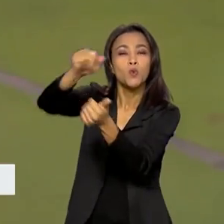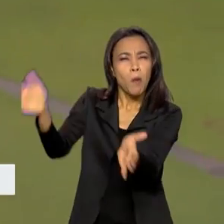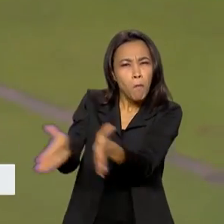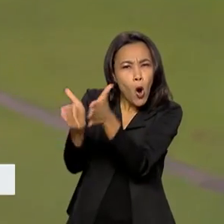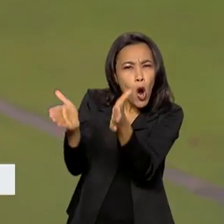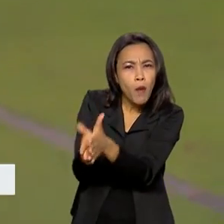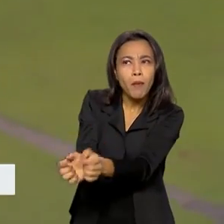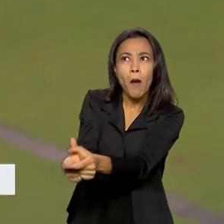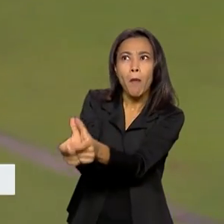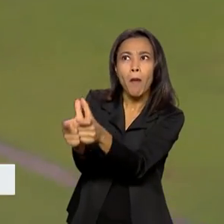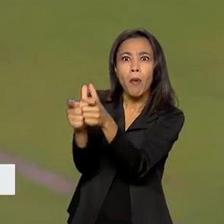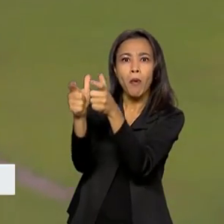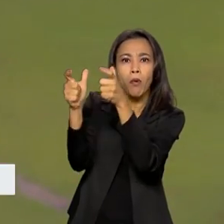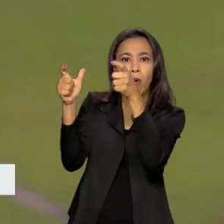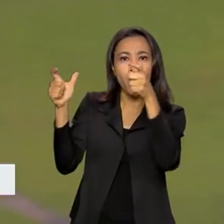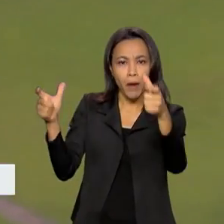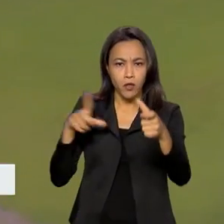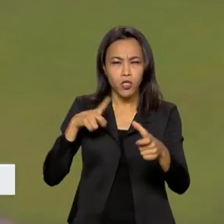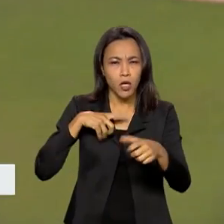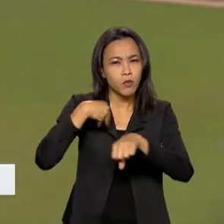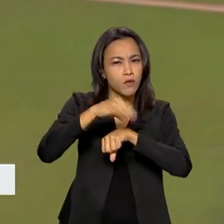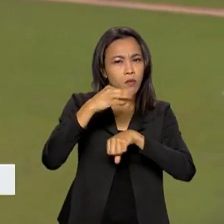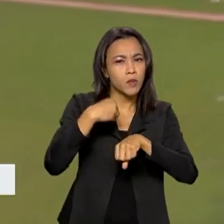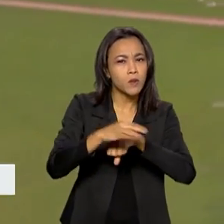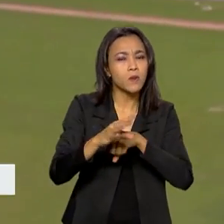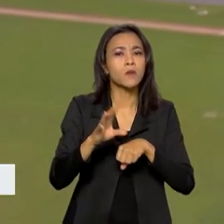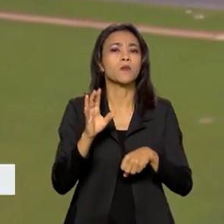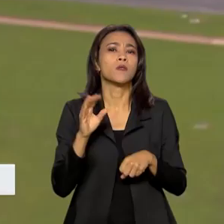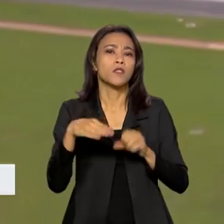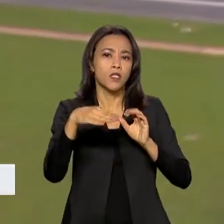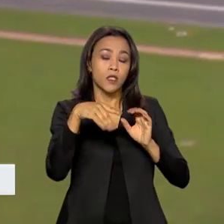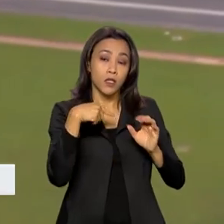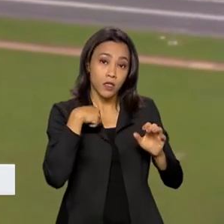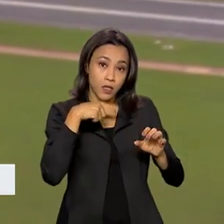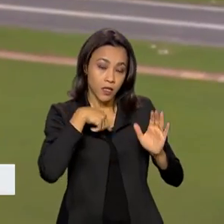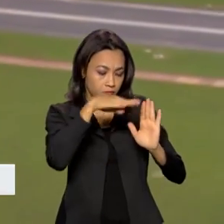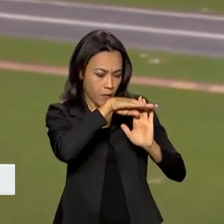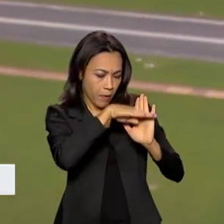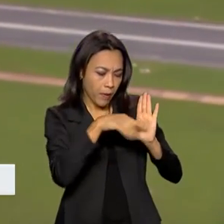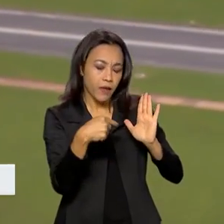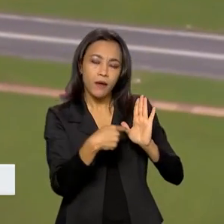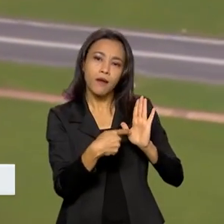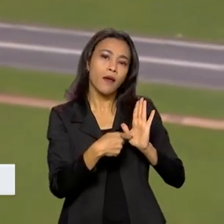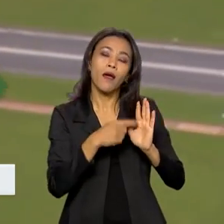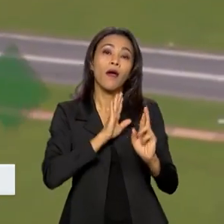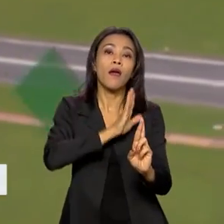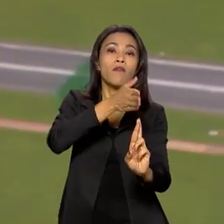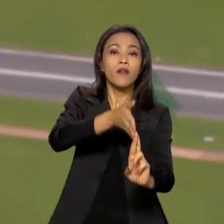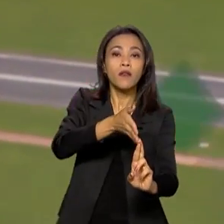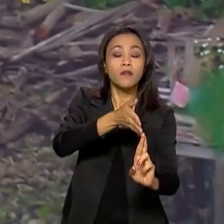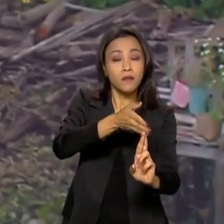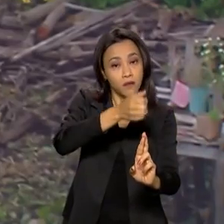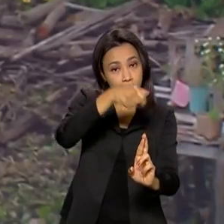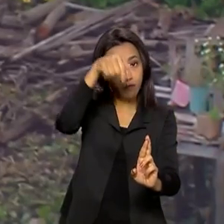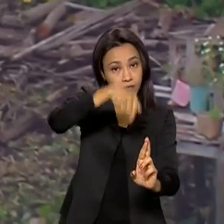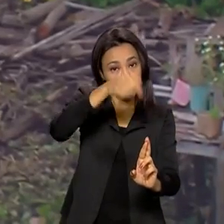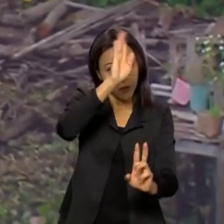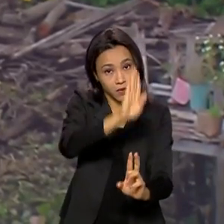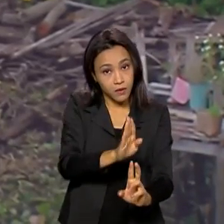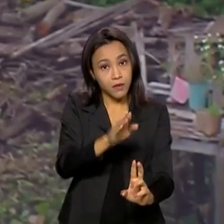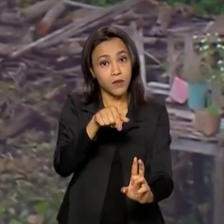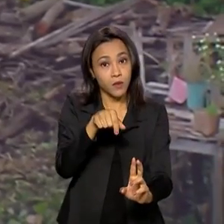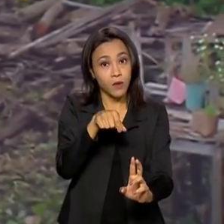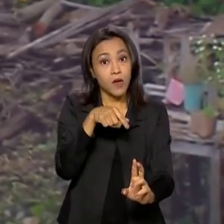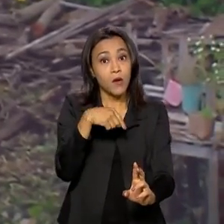né de combate à insegurança alimentar que servindo de referência para o mundo todo justamente por essa